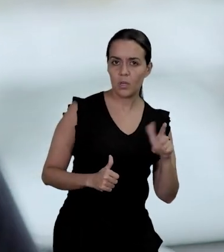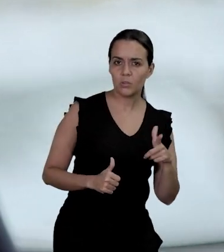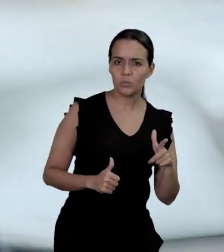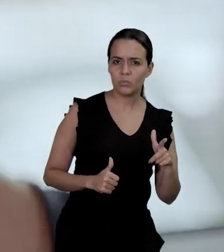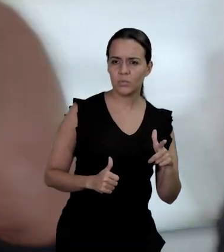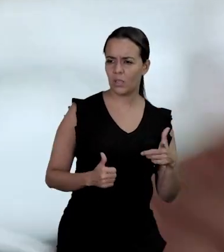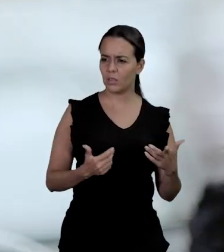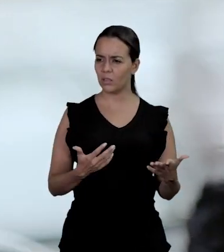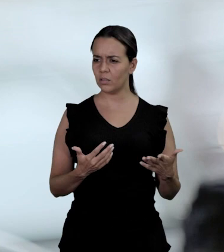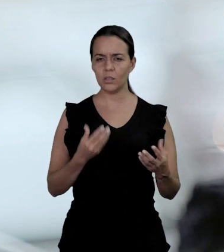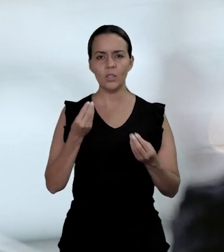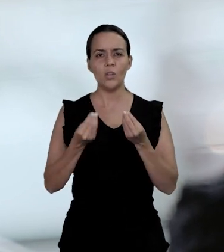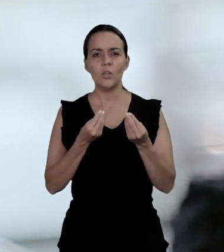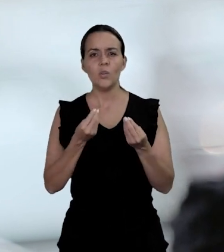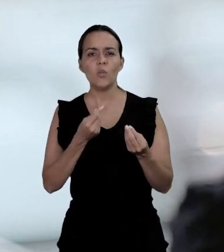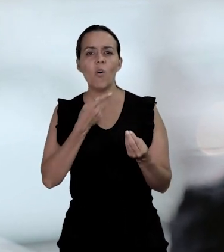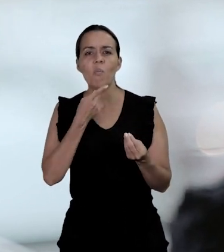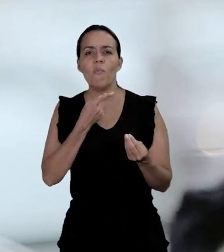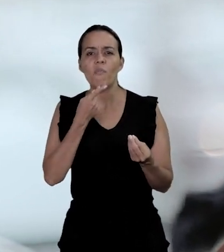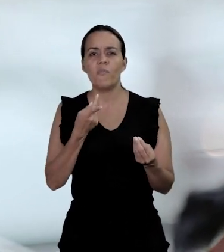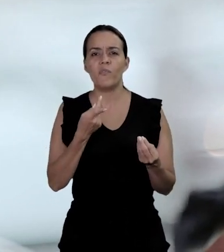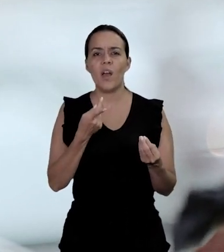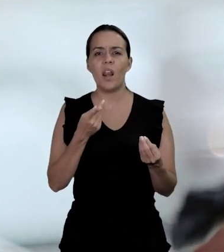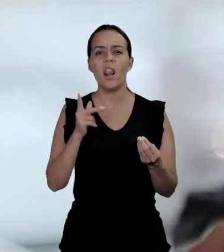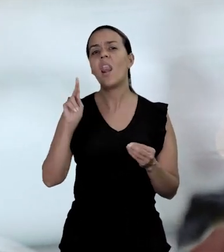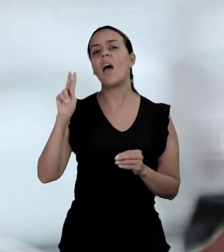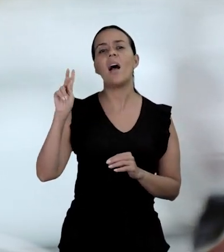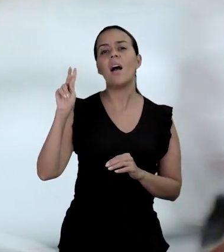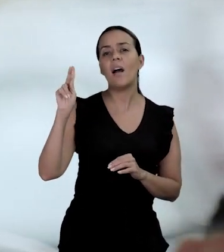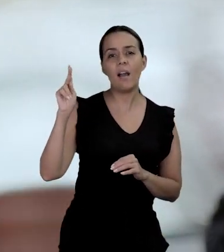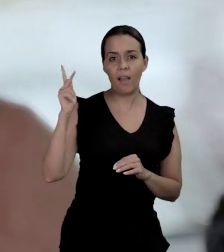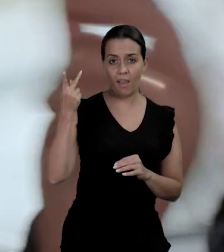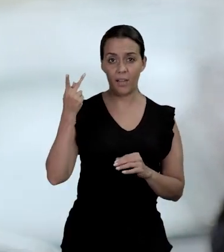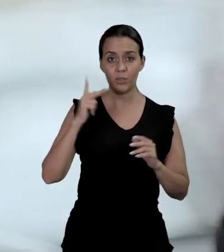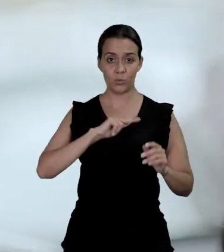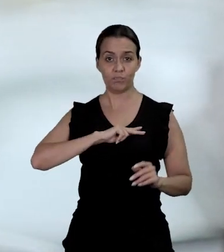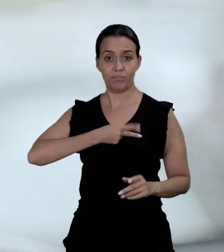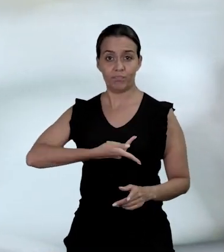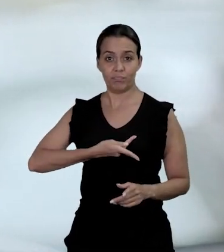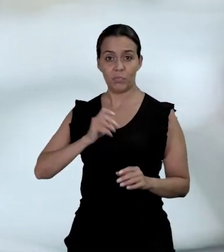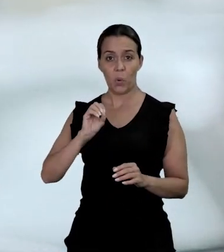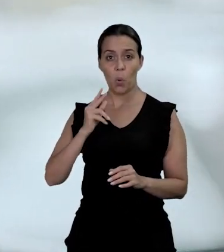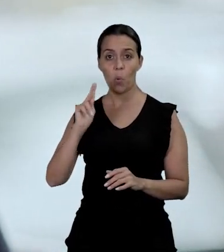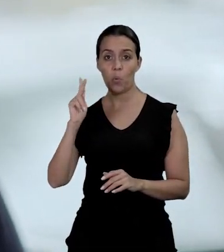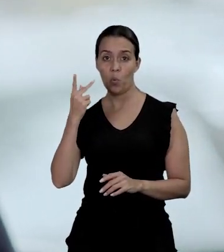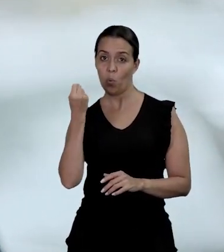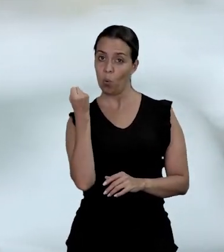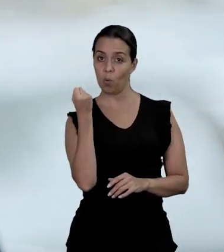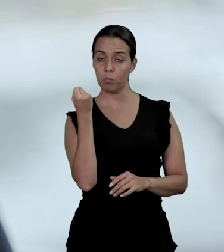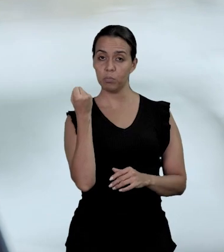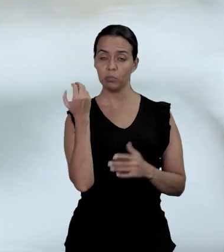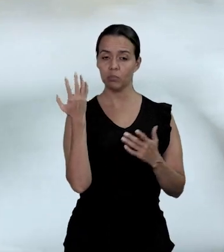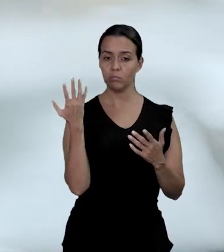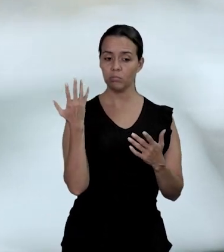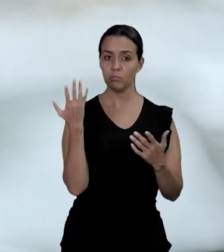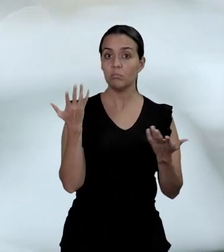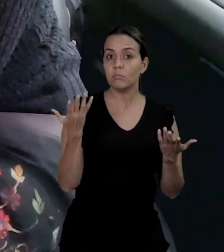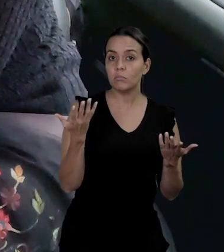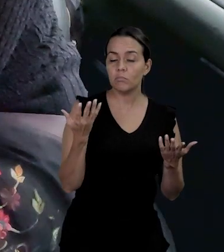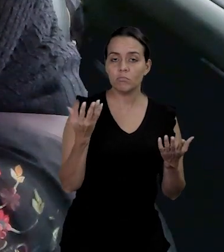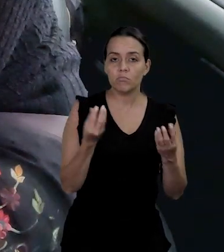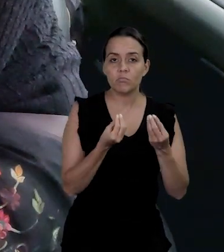você já não teria mais homem nem mulher, você não teria mais sentido em você falar de homossexualidade nem em